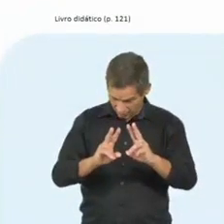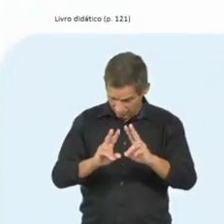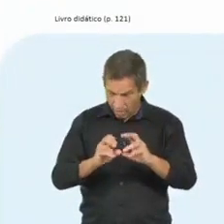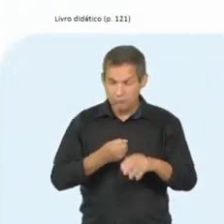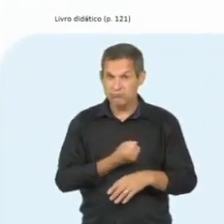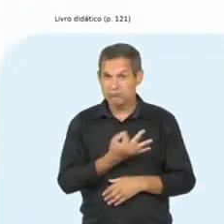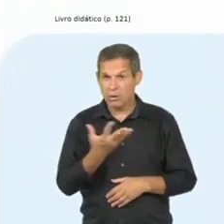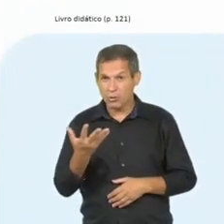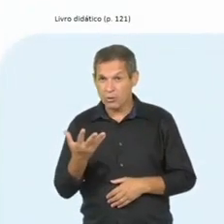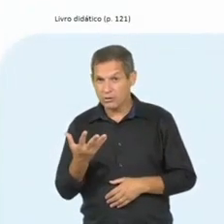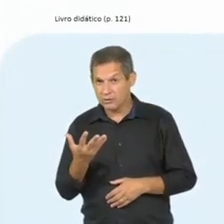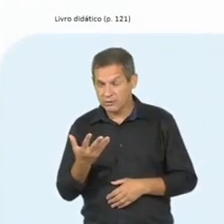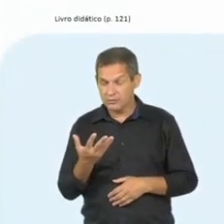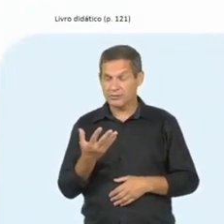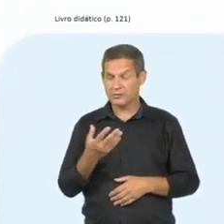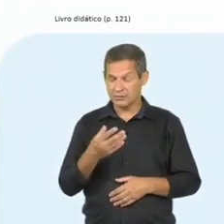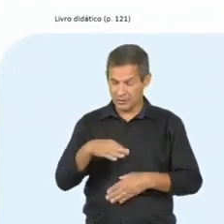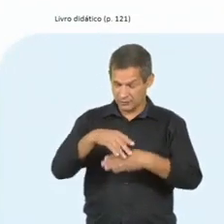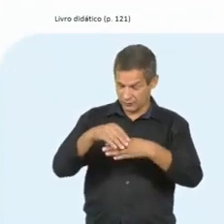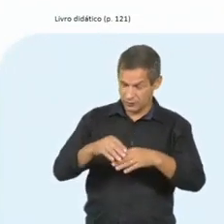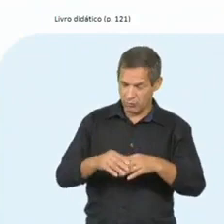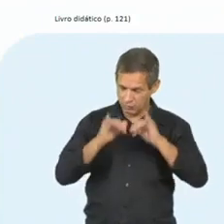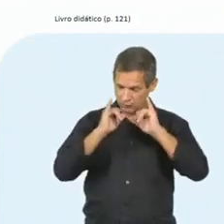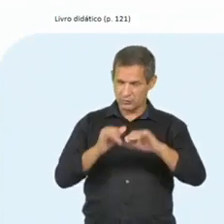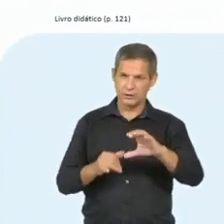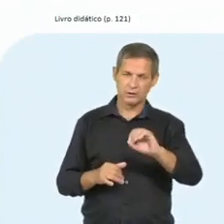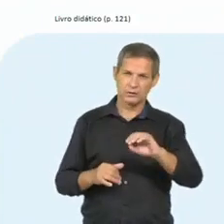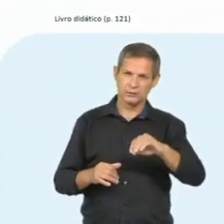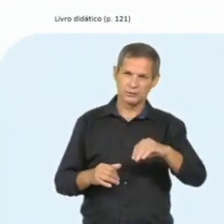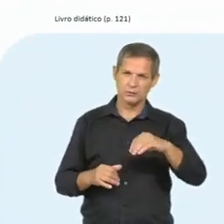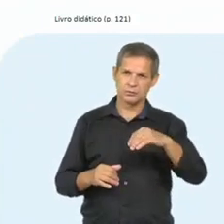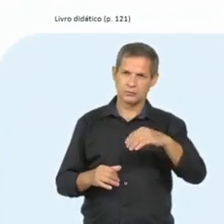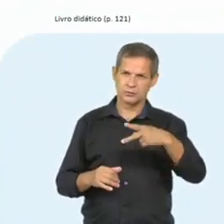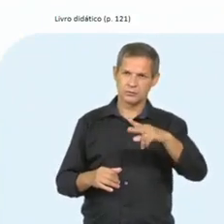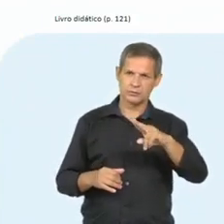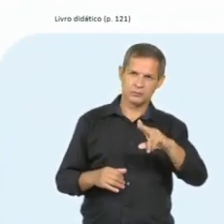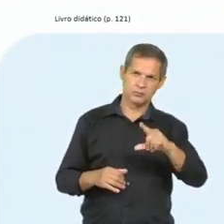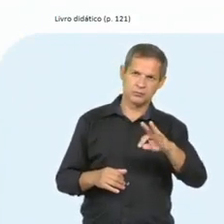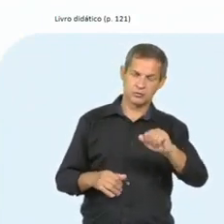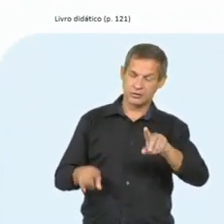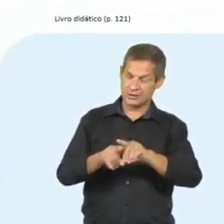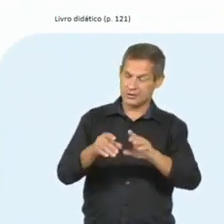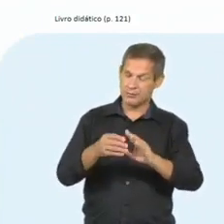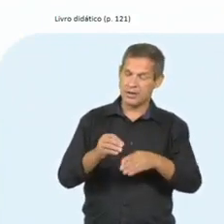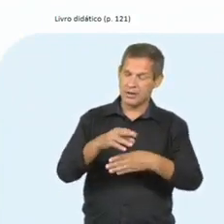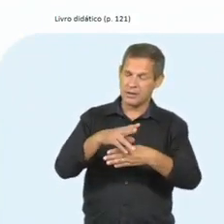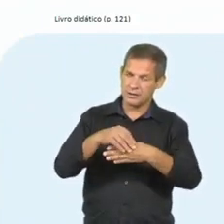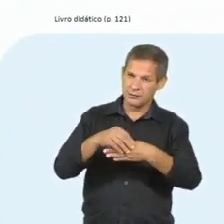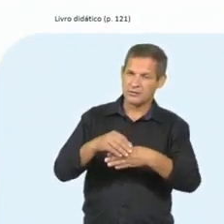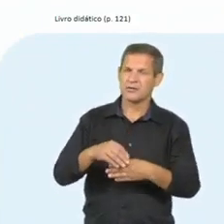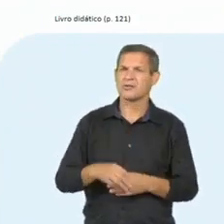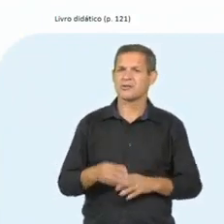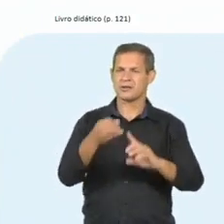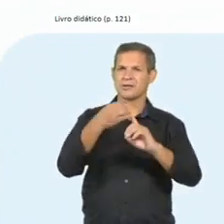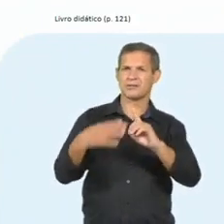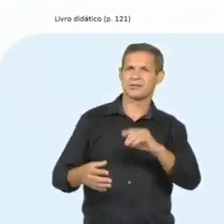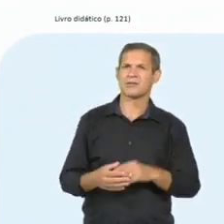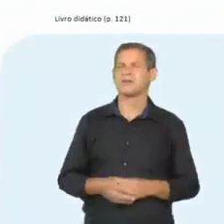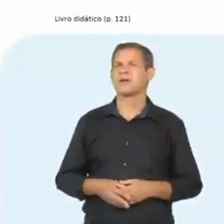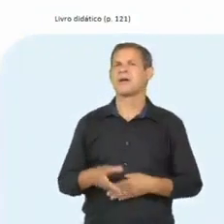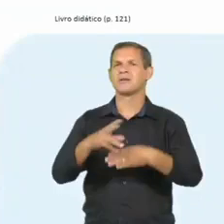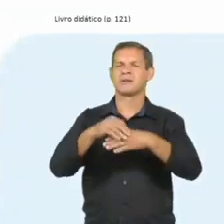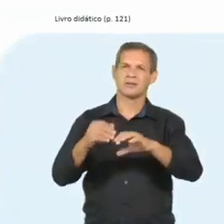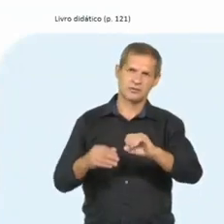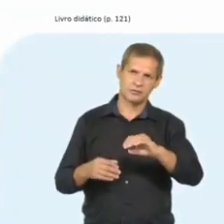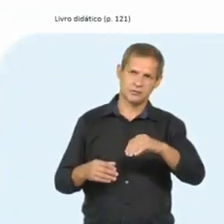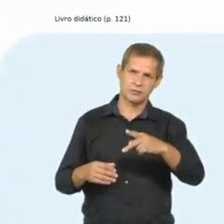tanto de doenças para notificação compulsória. Tá? Então, você tem a Lista Nacional de Doenças e Agravos de Notificação Compulsória. Eu